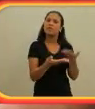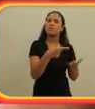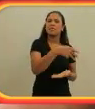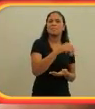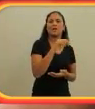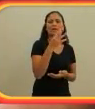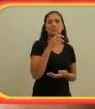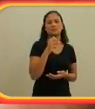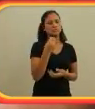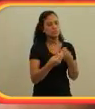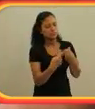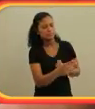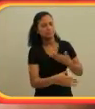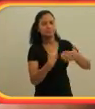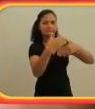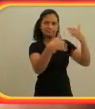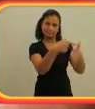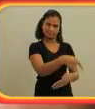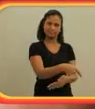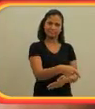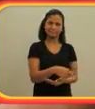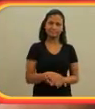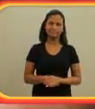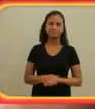né, passamos a ter